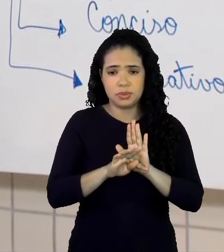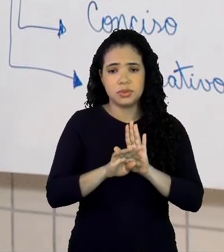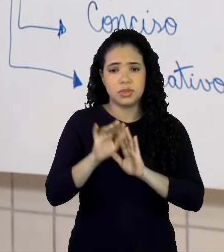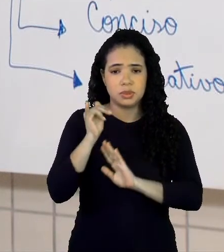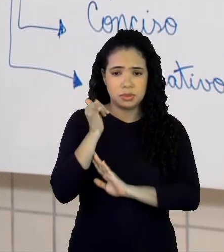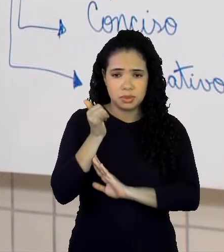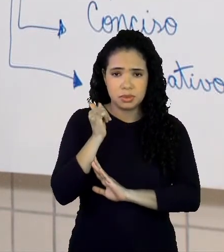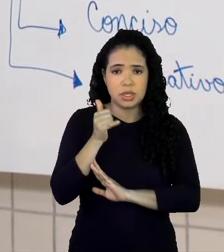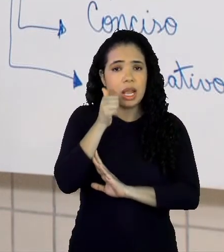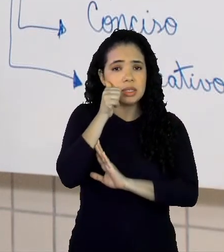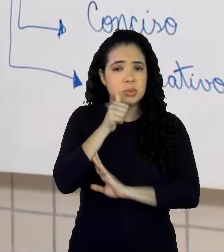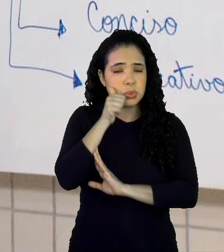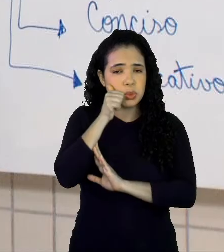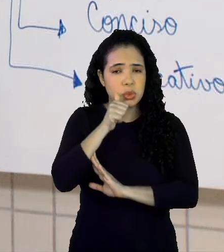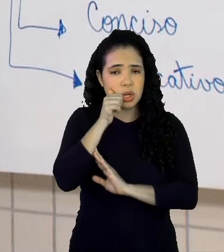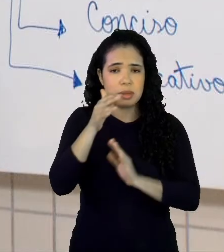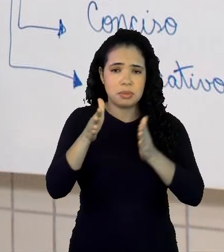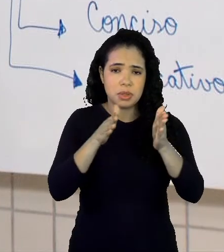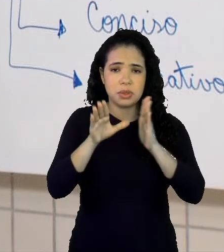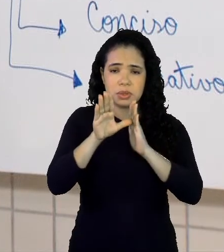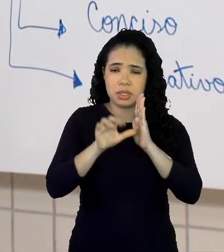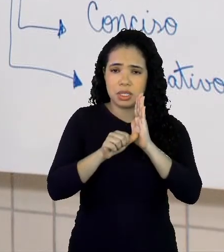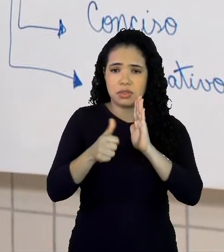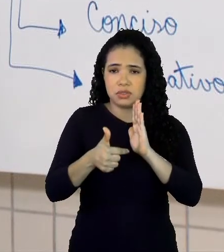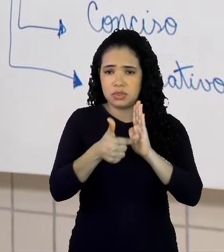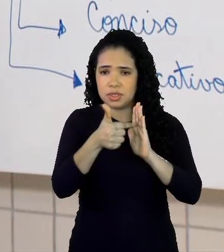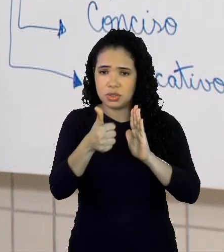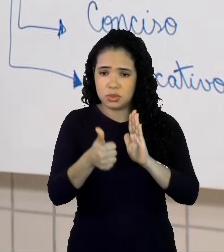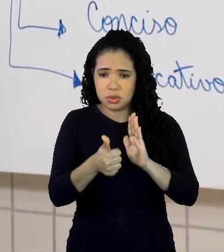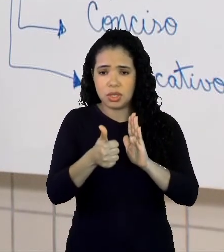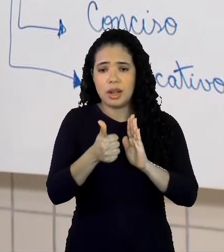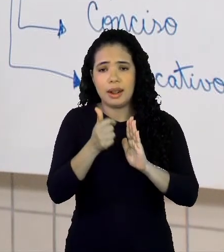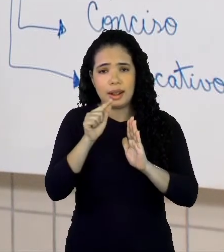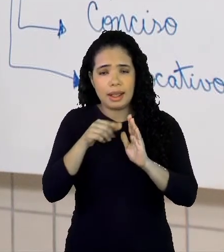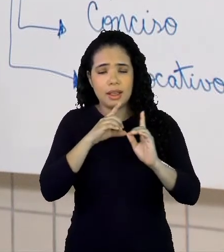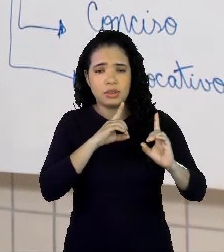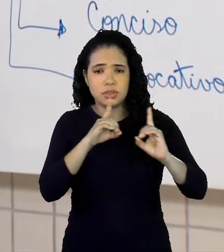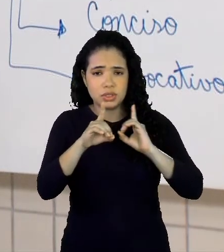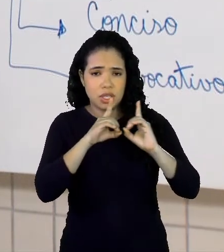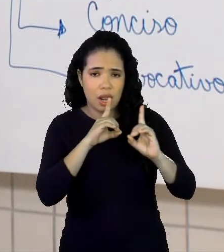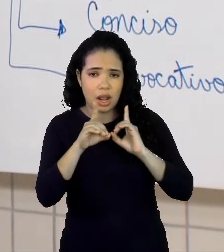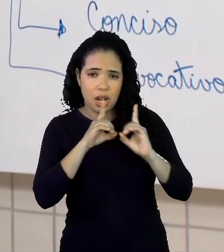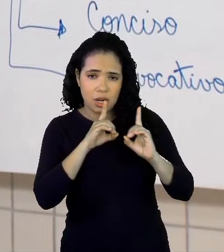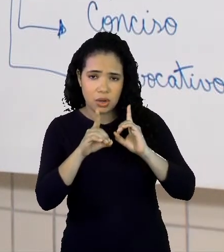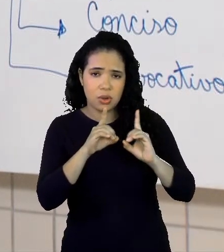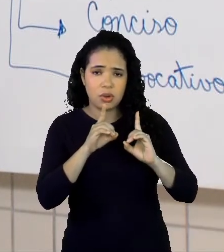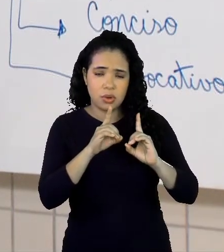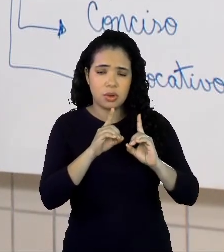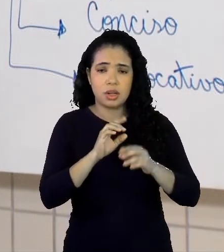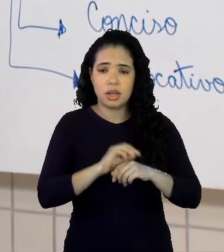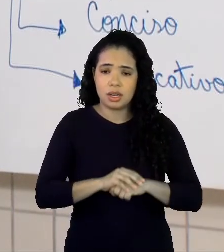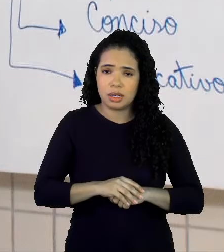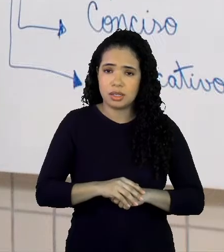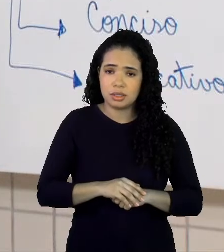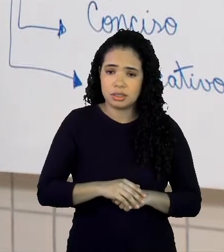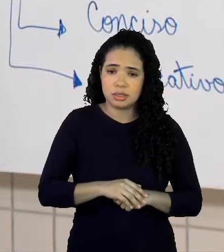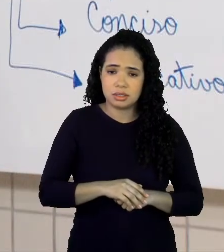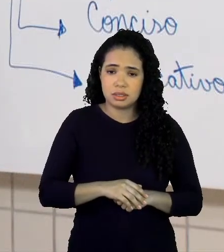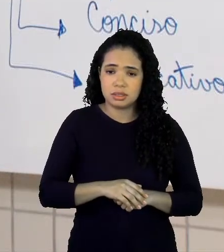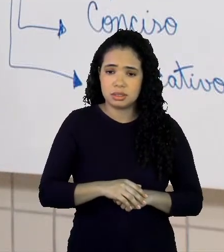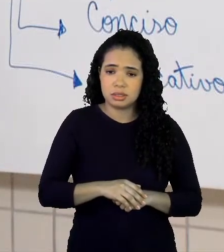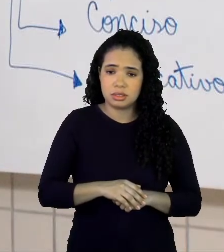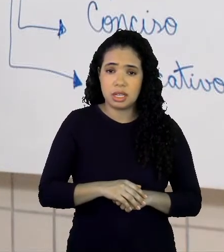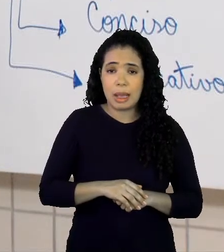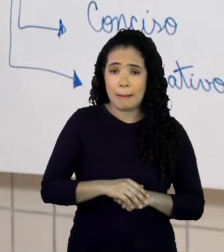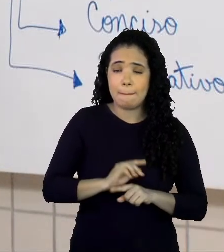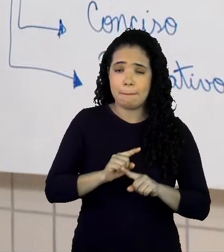né, das mulheres do século XXI, porque narra o começo do diálogo lá deles, mas não continua. E até porque aquele não já dá